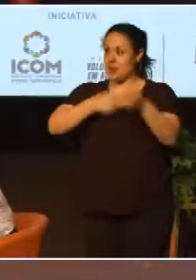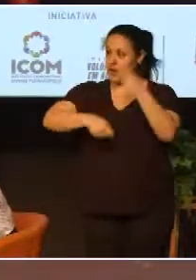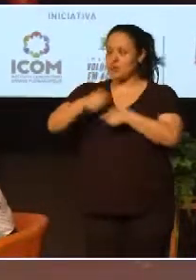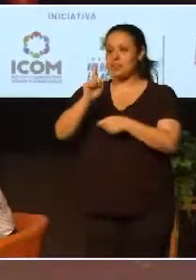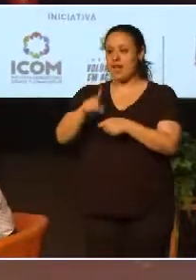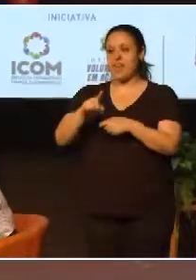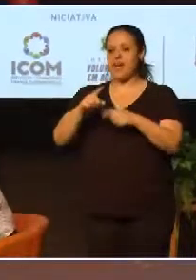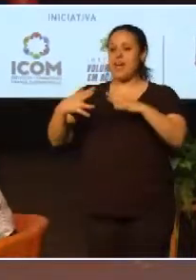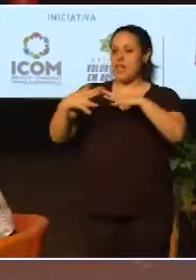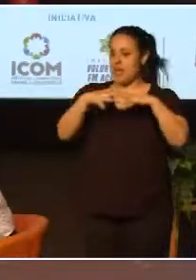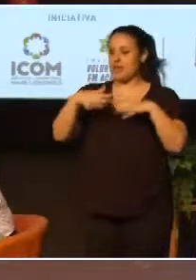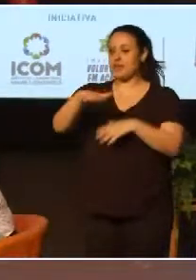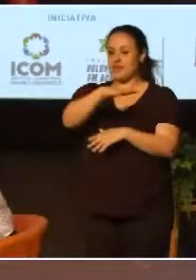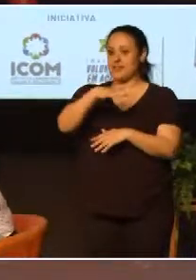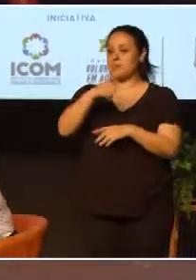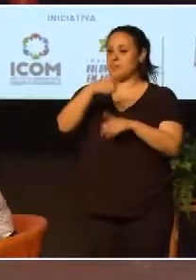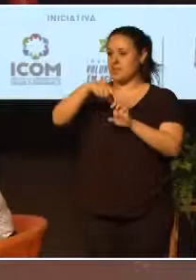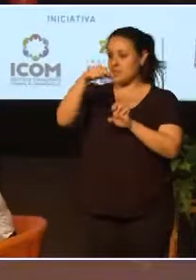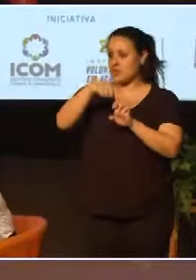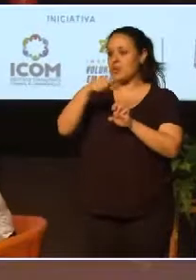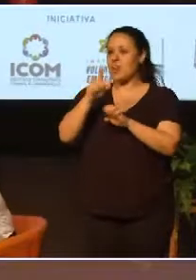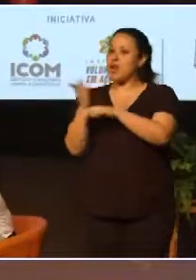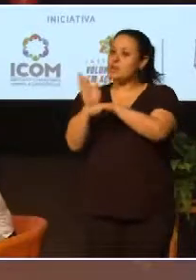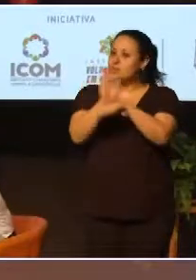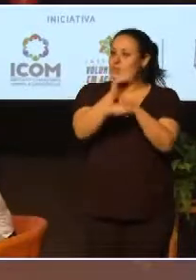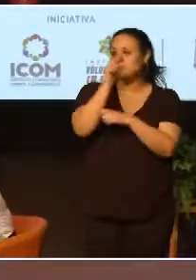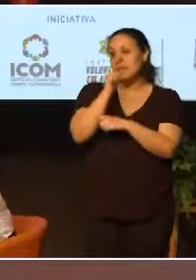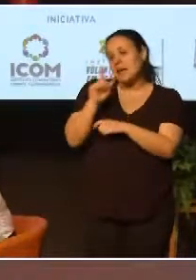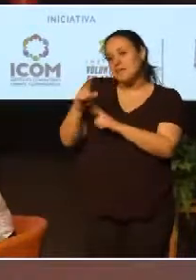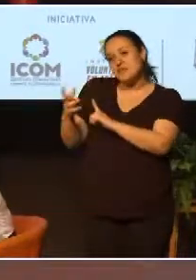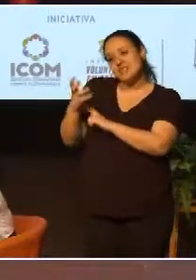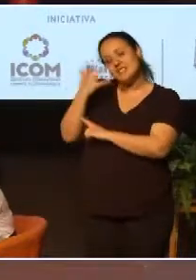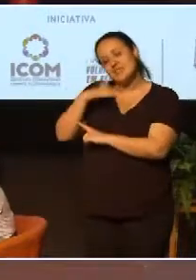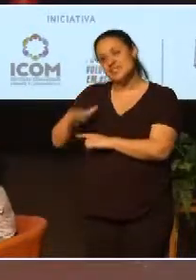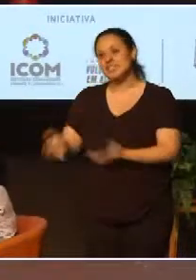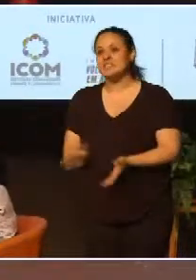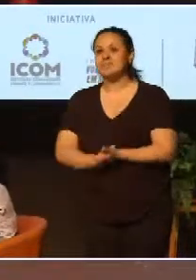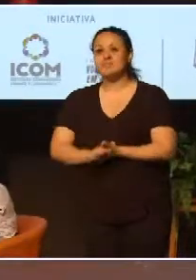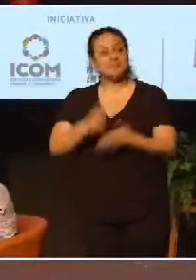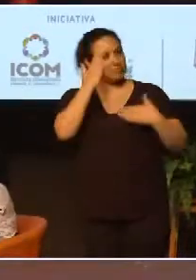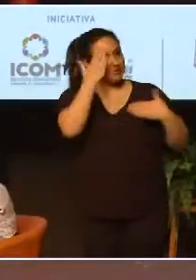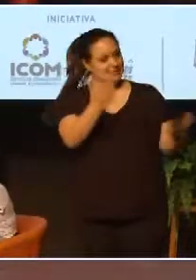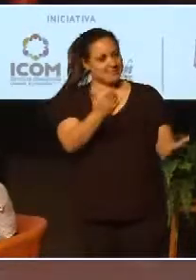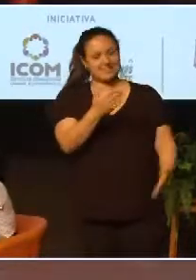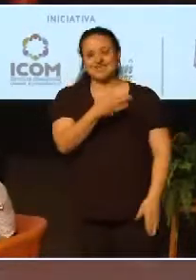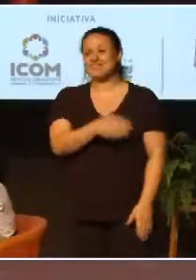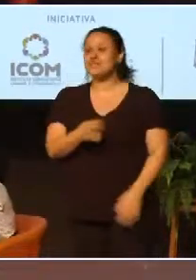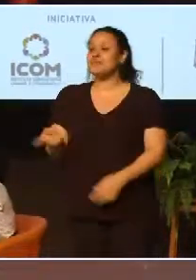Então, essa é a influência que eu tenho da minha infância. Obrigado, Ana. Adriana?